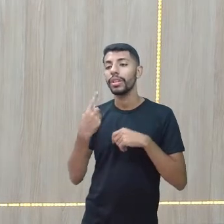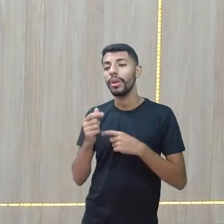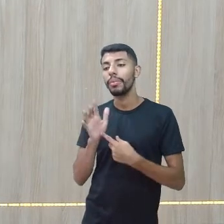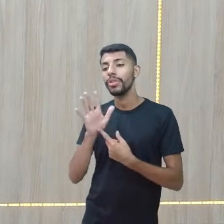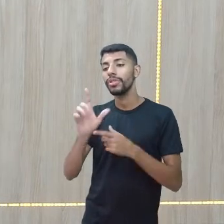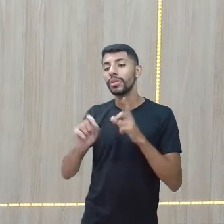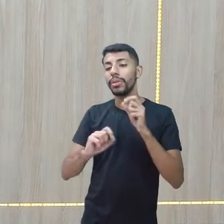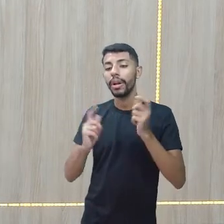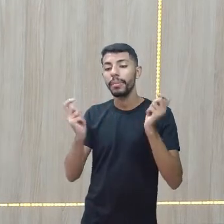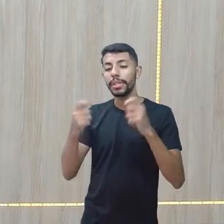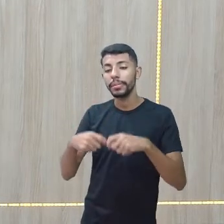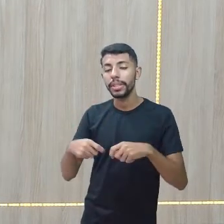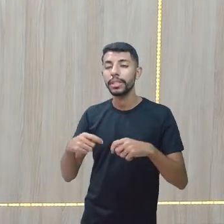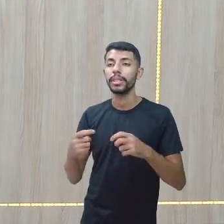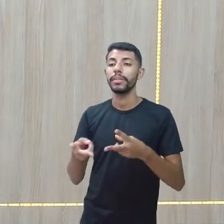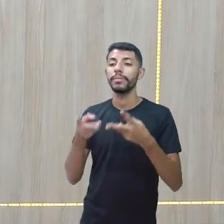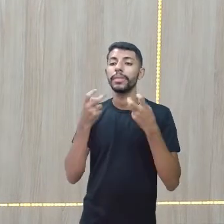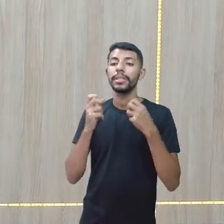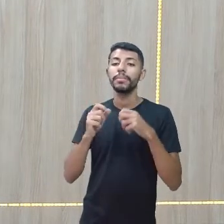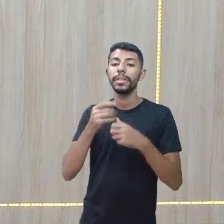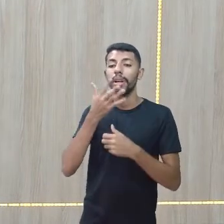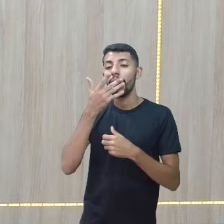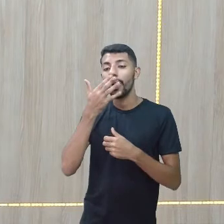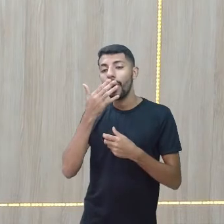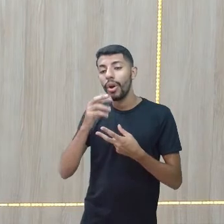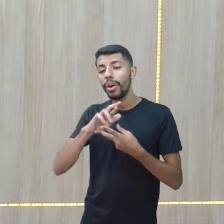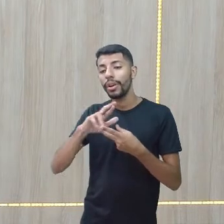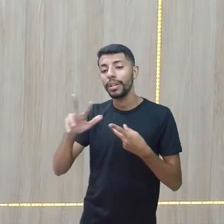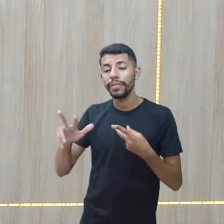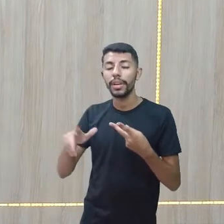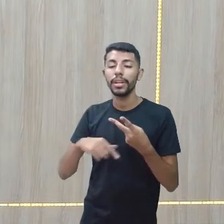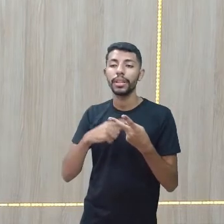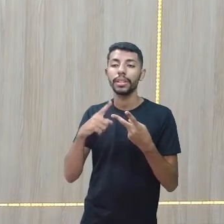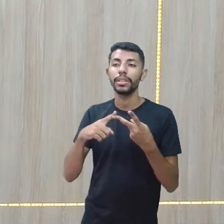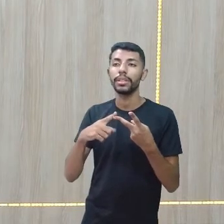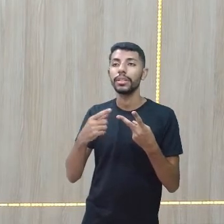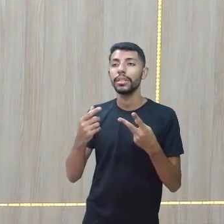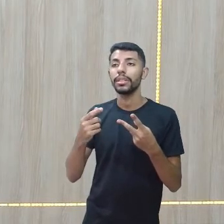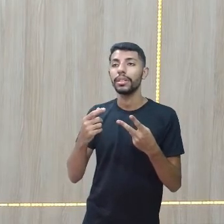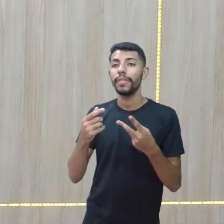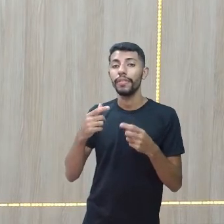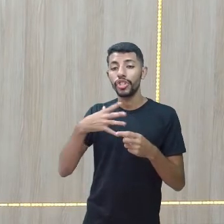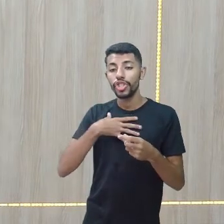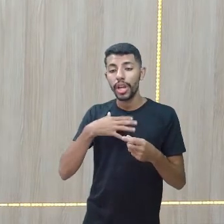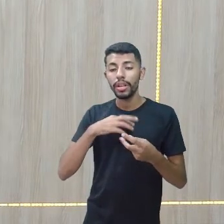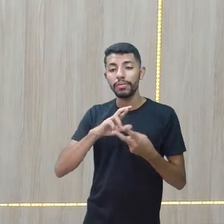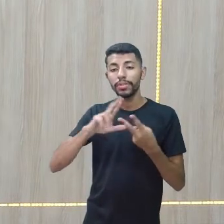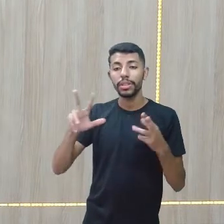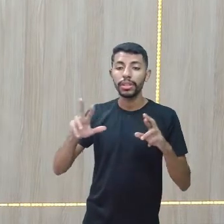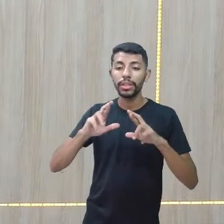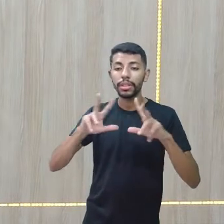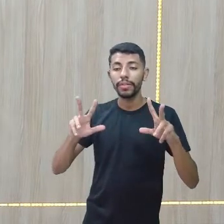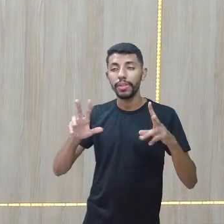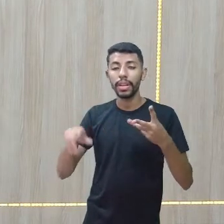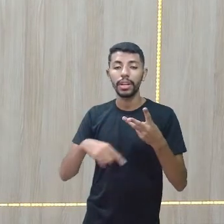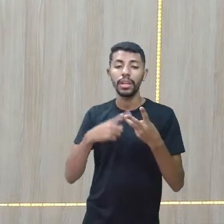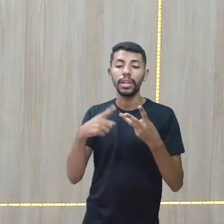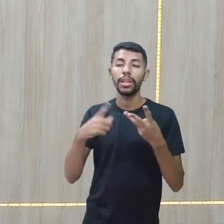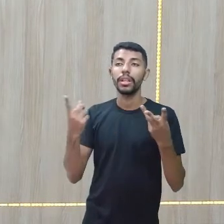dele perceber cores diferentes, formas diferentes, texturas diferentes. Então, a gente tem um